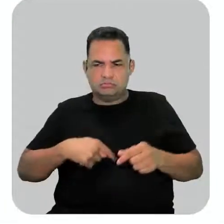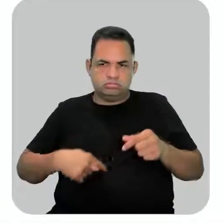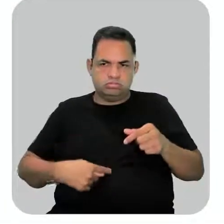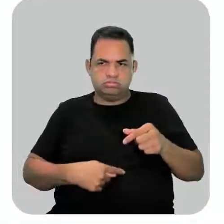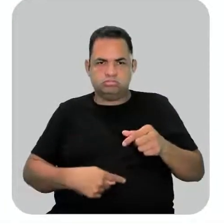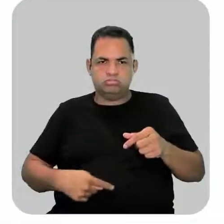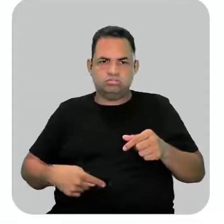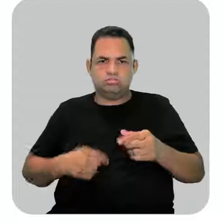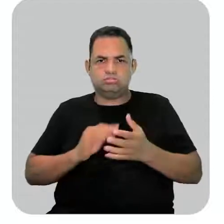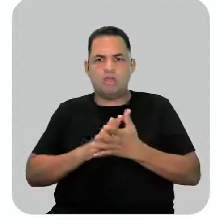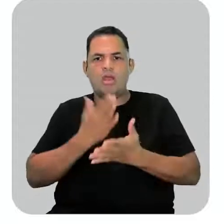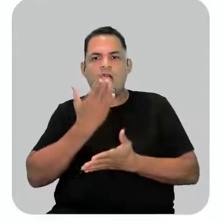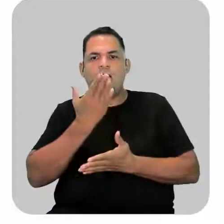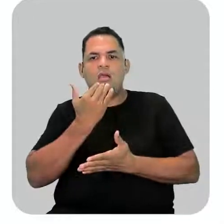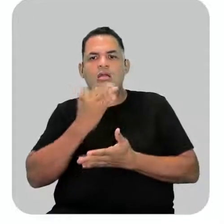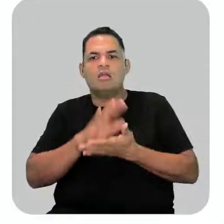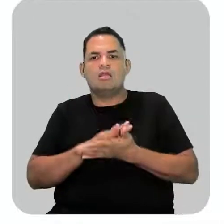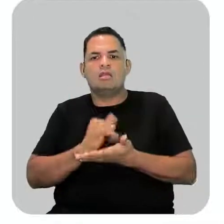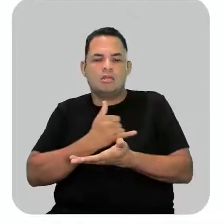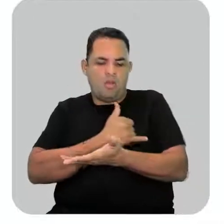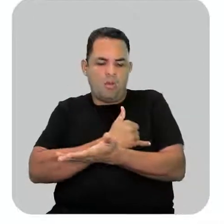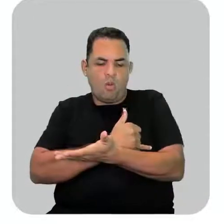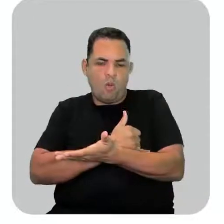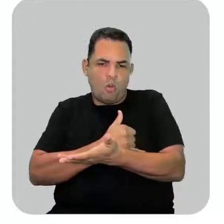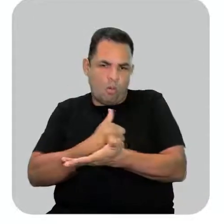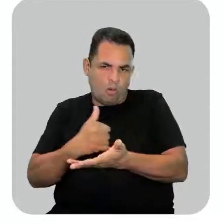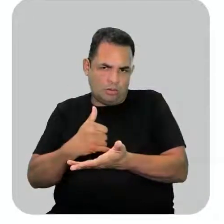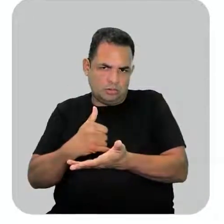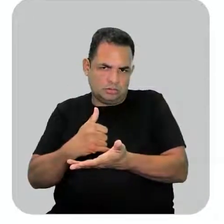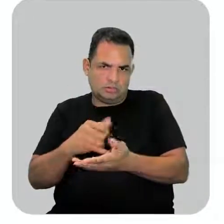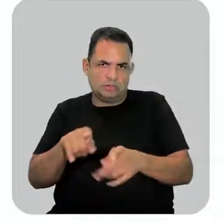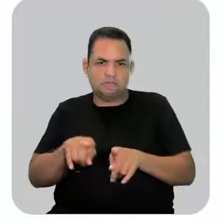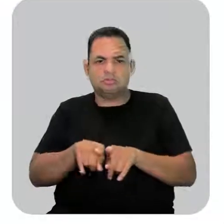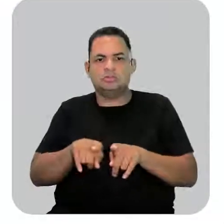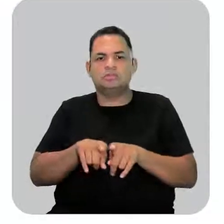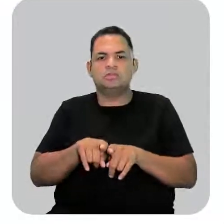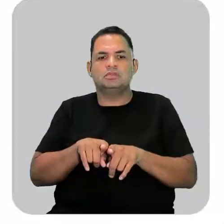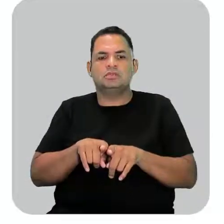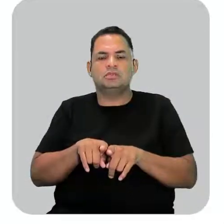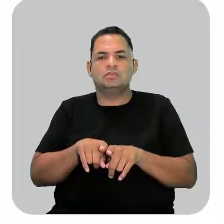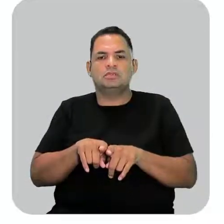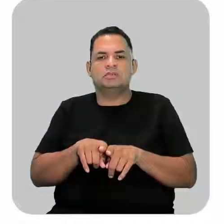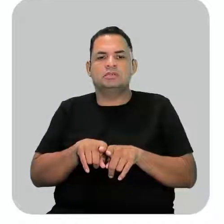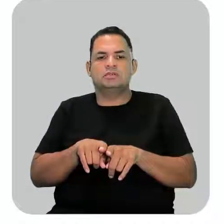a partir de alimentos ricos em colesterol. Olha aqui a função.